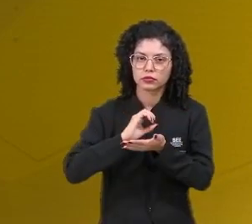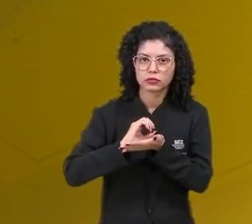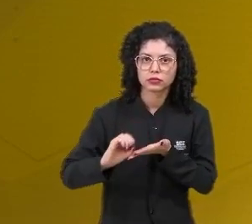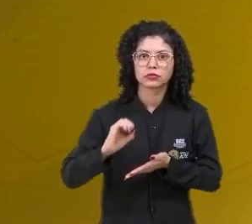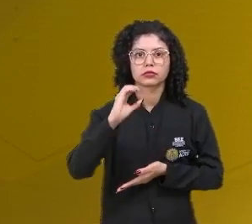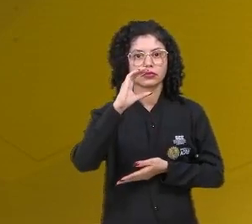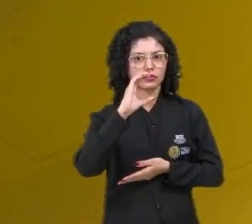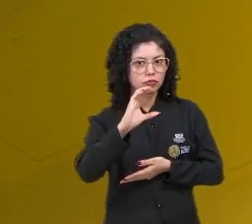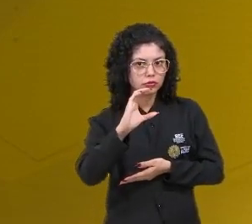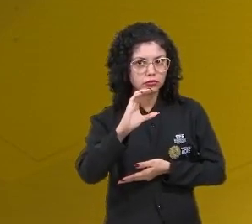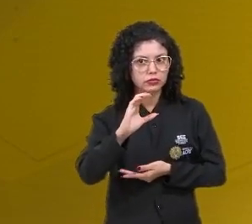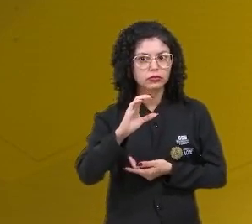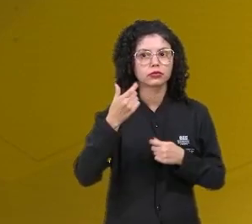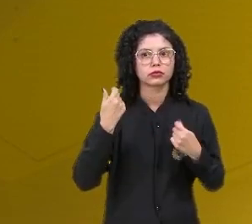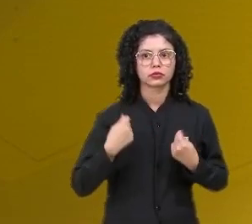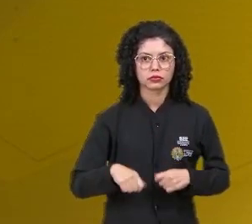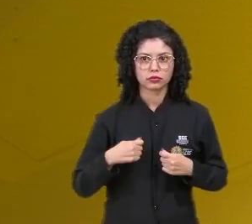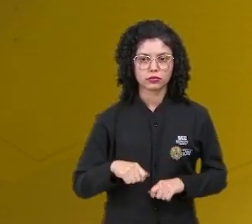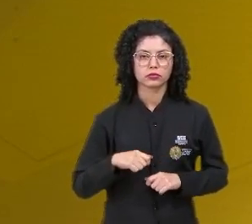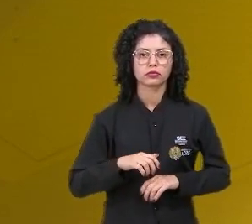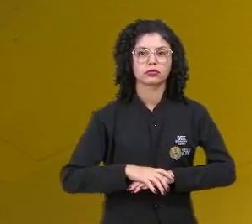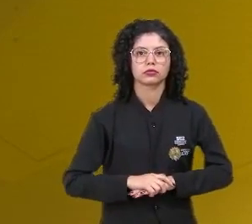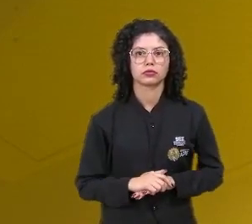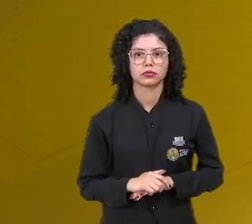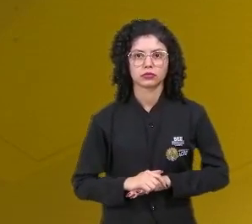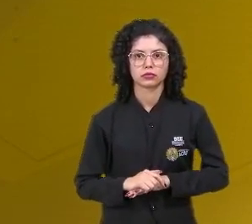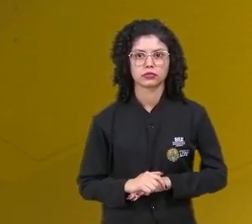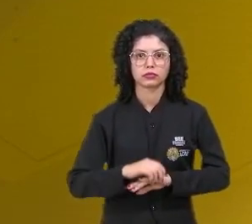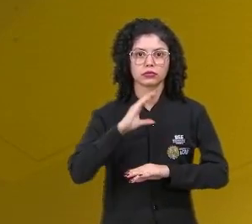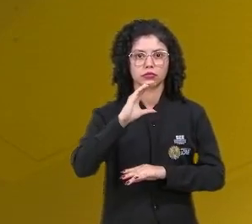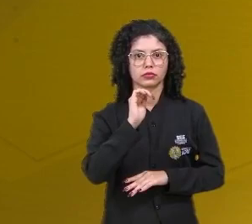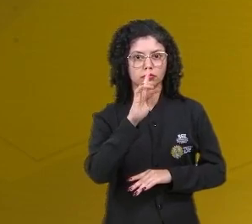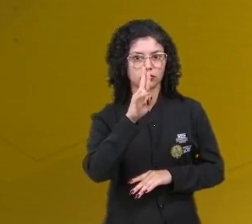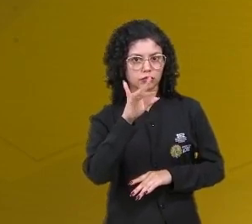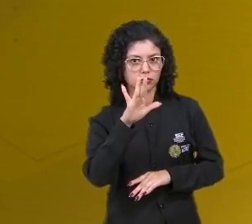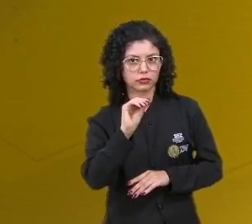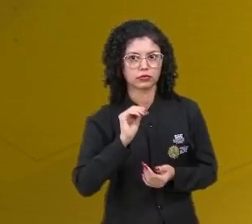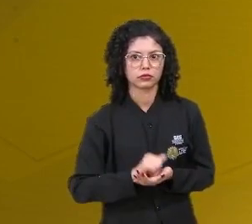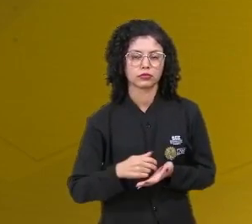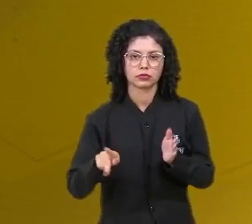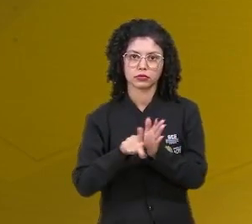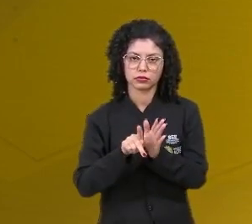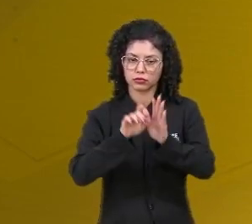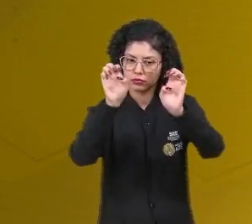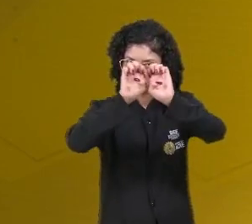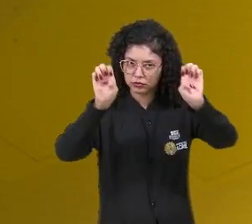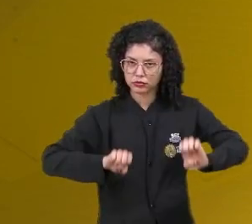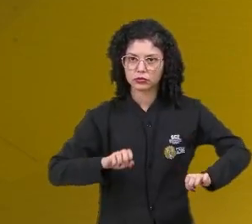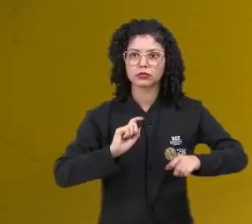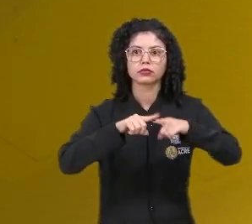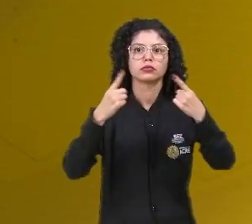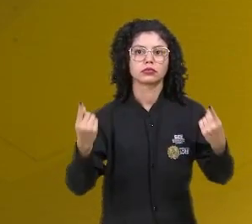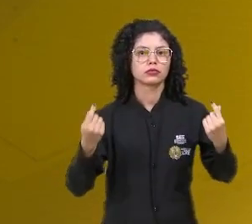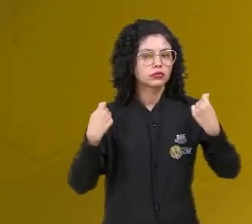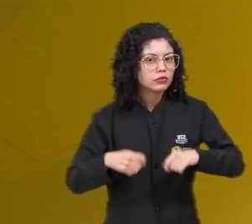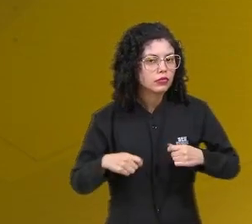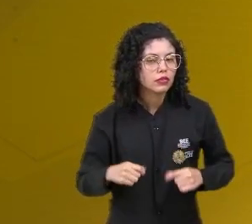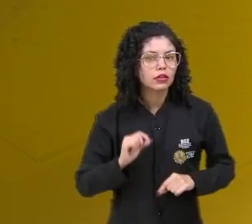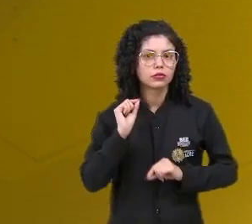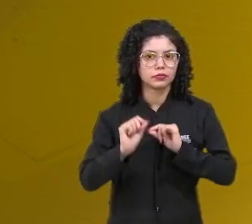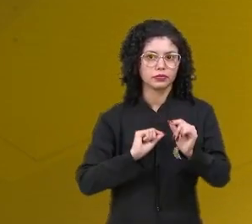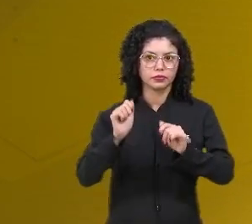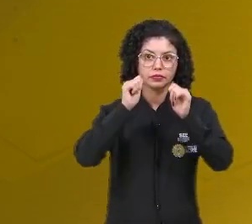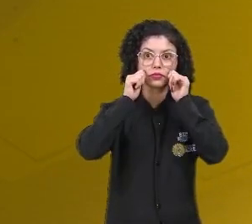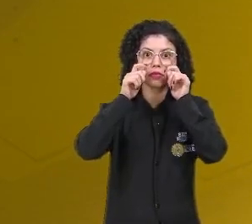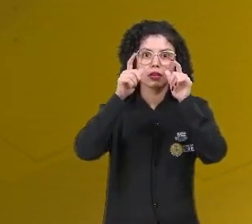orgânica, precisa ter o elemento químico carbono composto na sua estrutura, mas nós precisamos aí